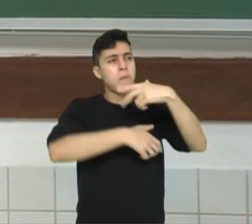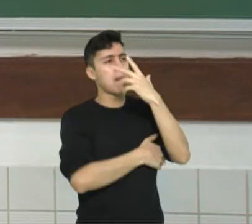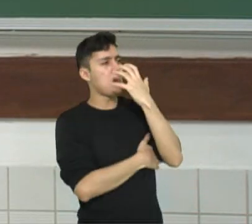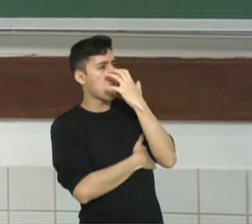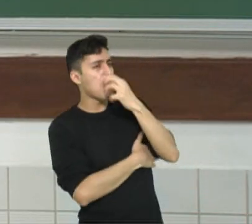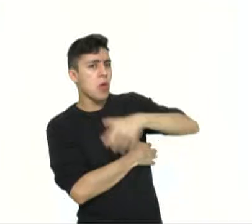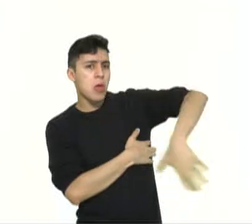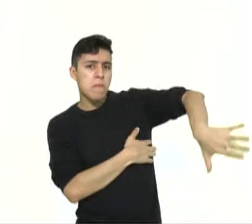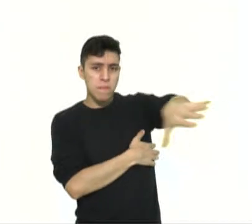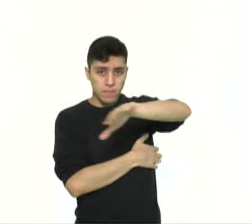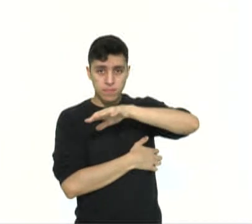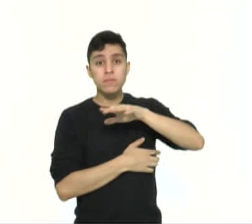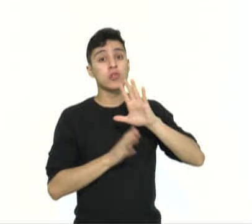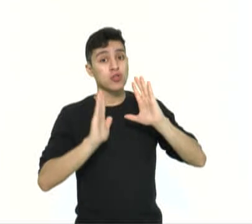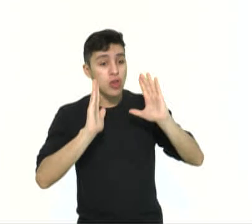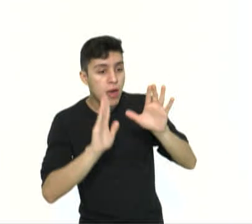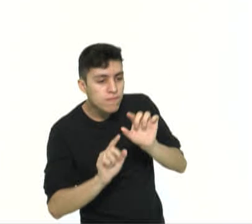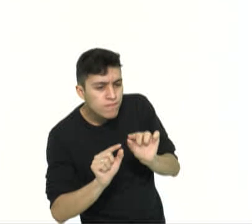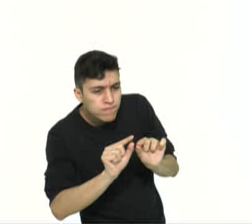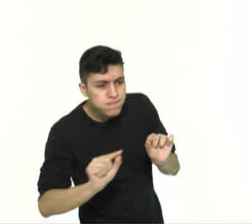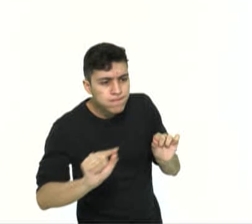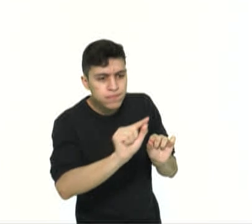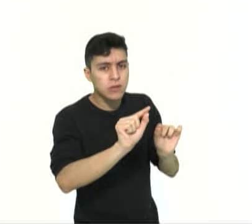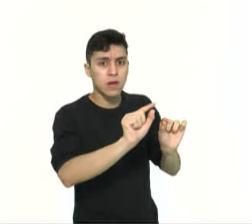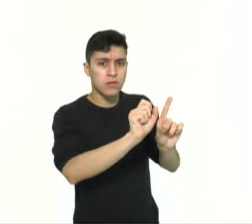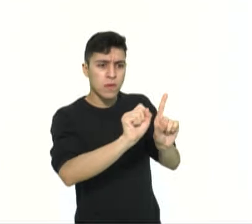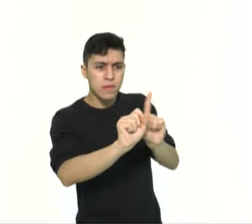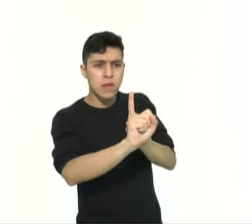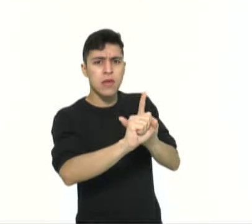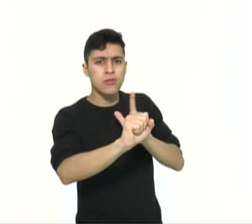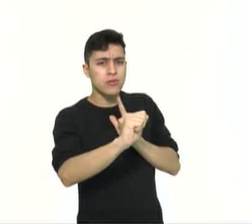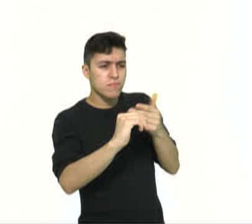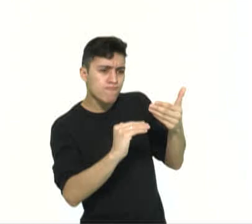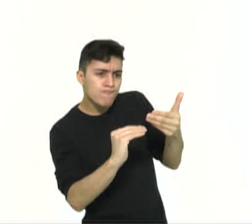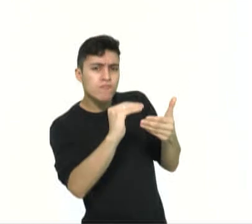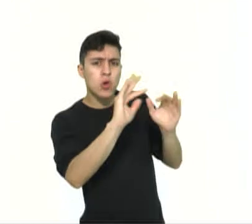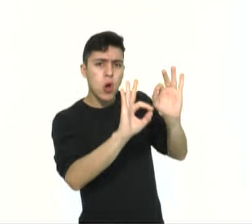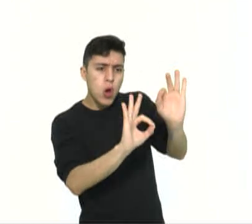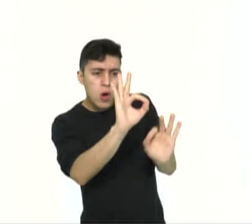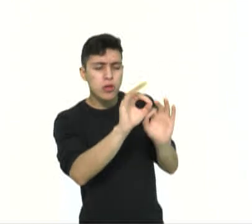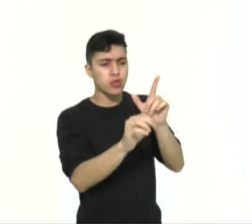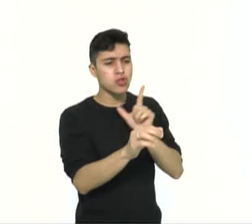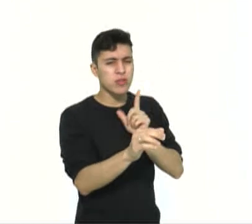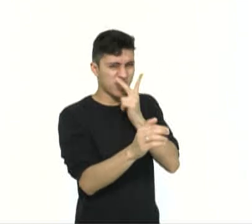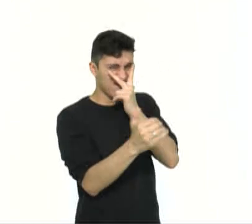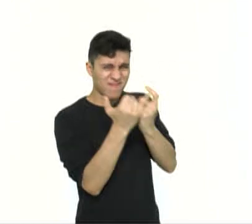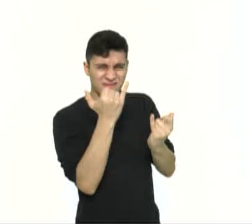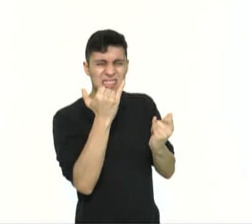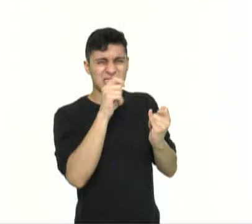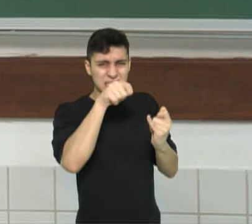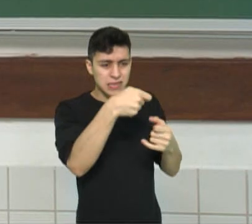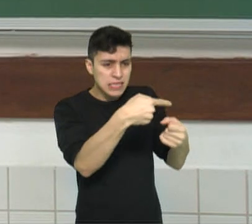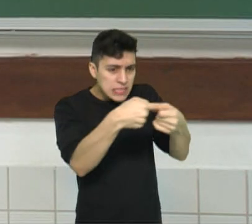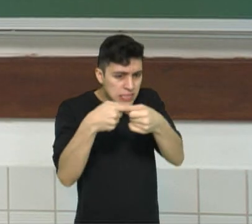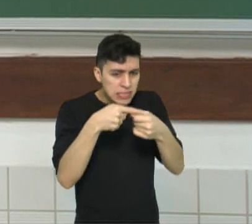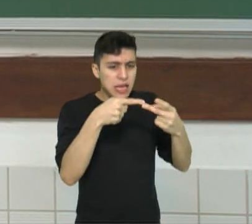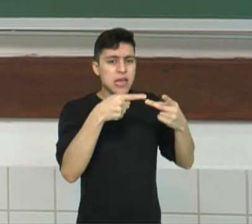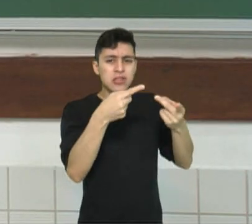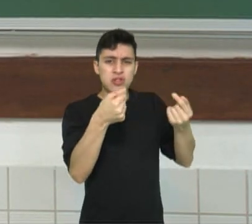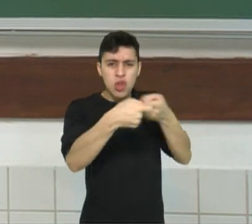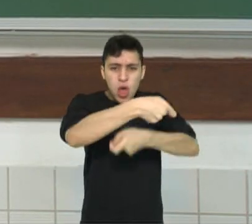regiões, a organização da sociedade ela era mais complexa. Então, existia a presença de cidades, de comércio, de